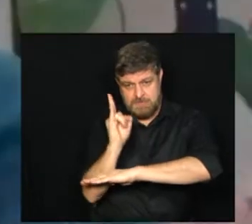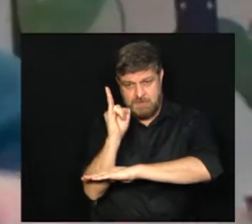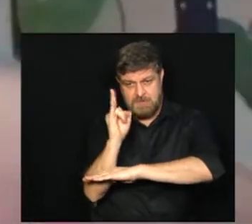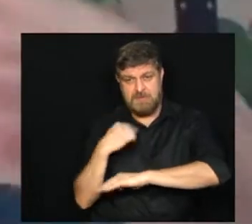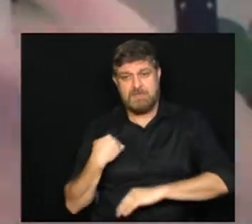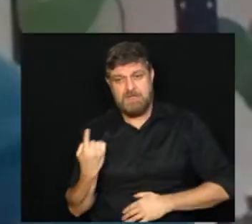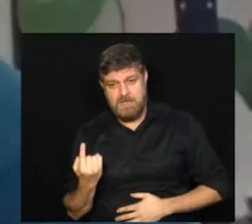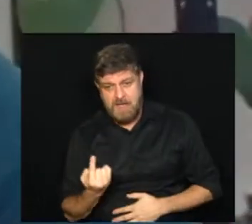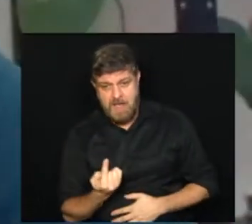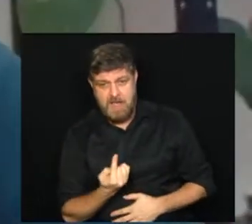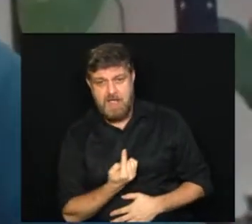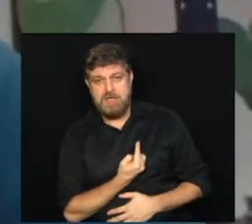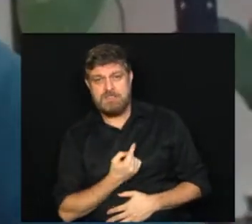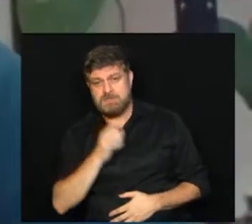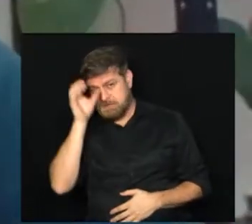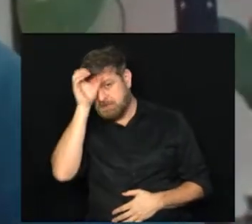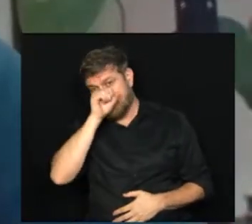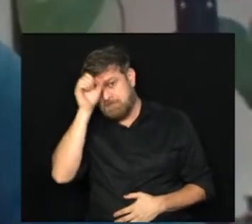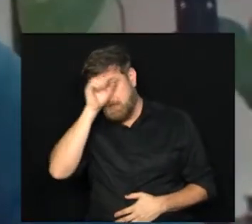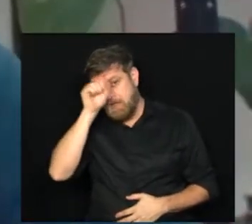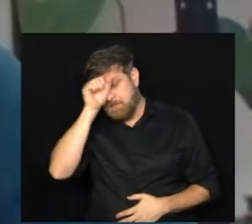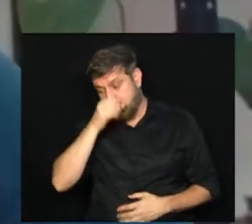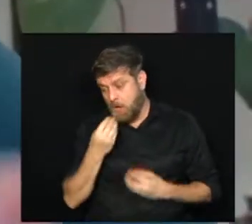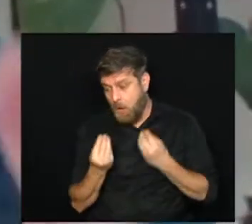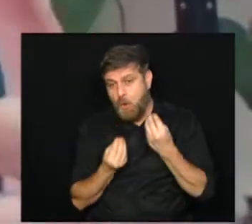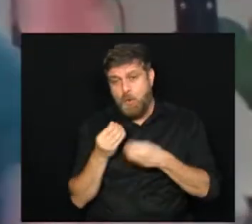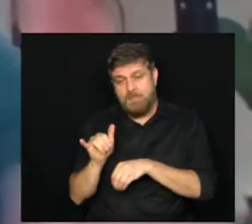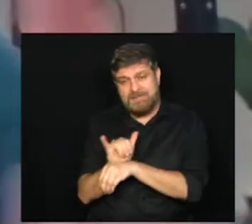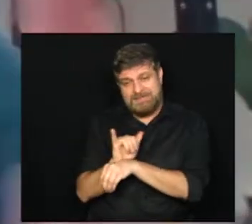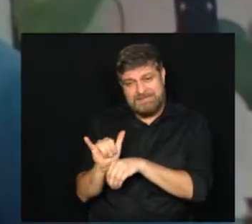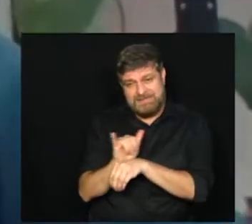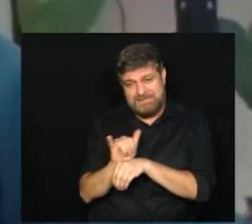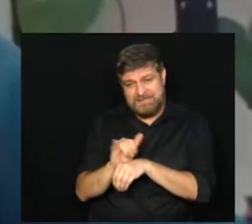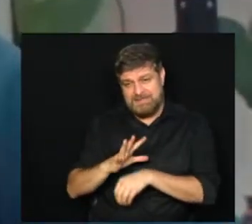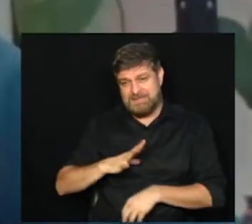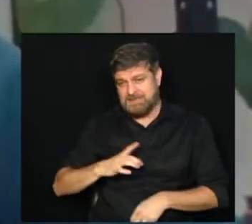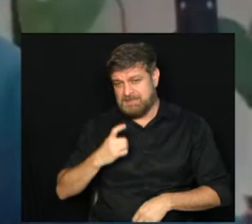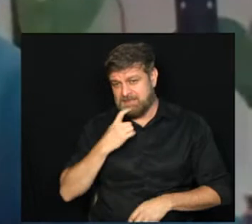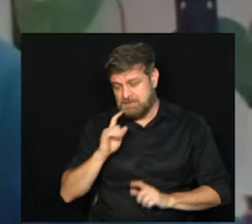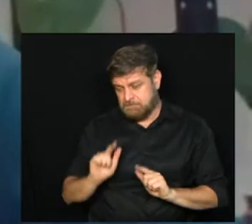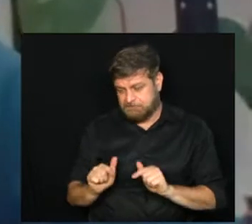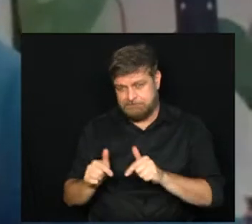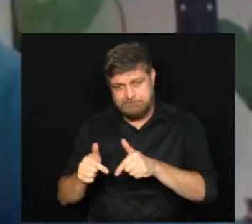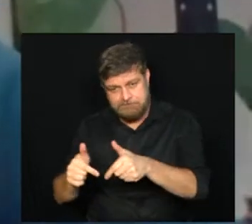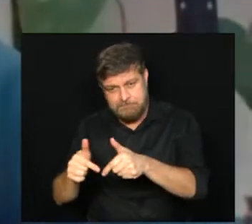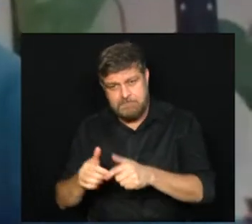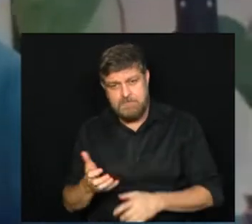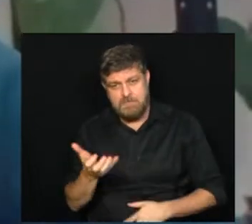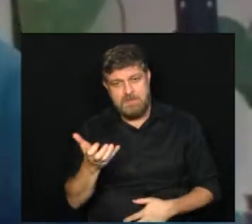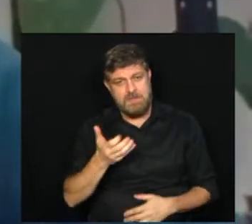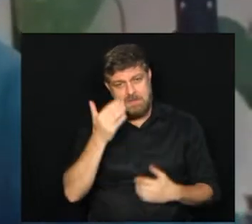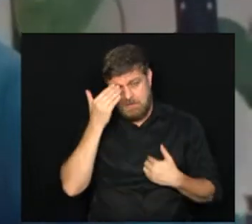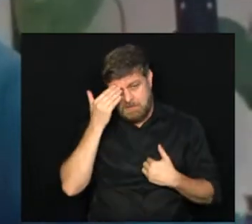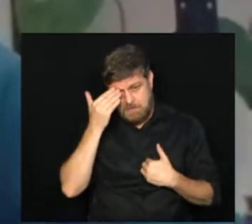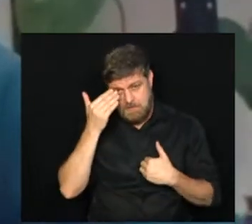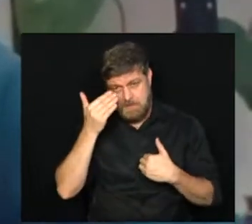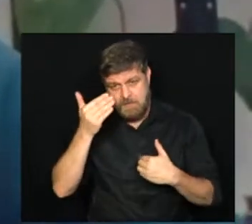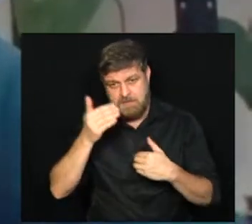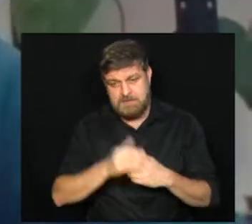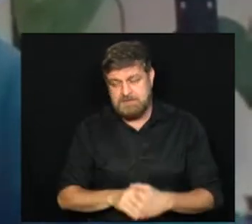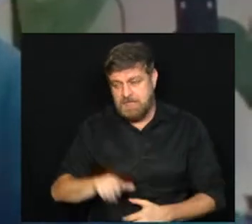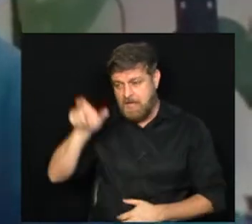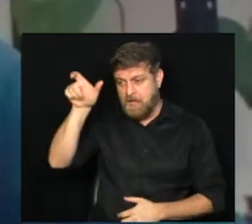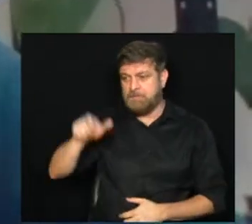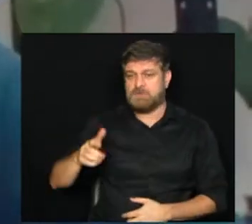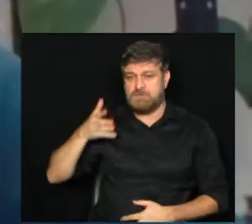para atuar em outras frentes na nossa cidade. Por isso, quero agradecer assim, a disposição dos convidados,